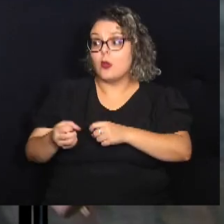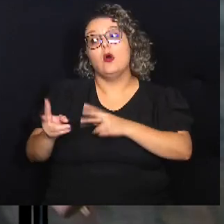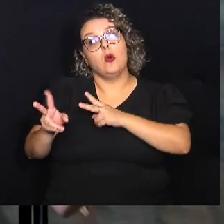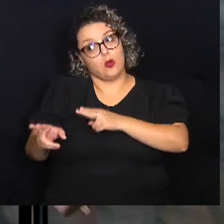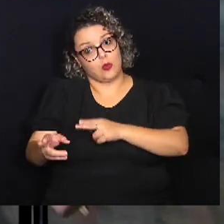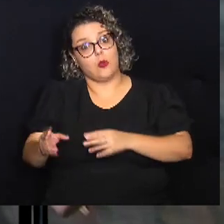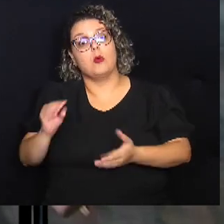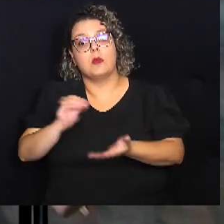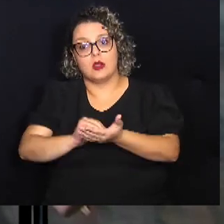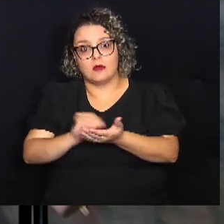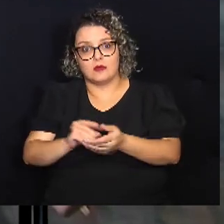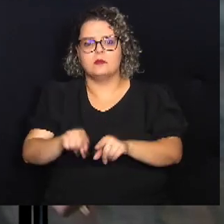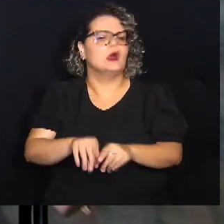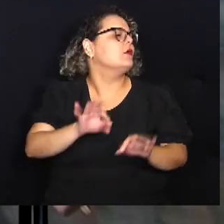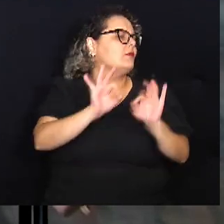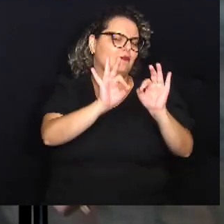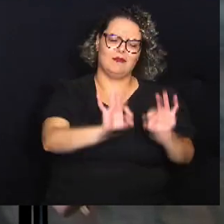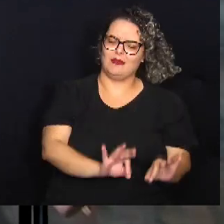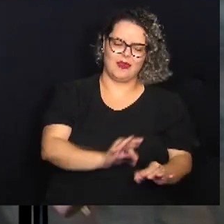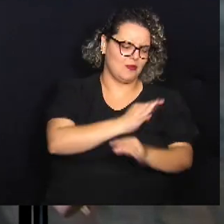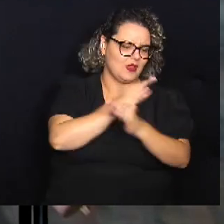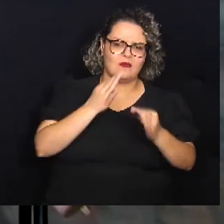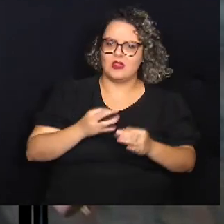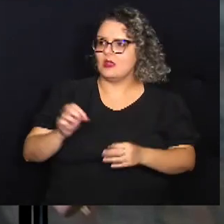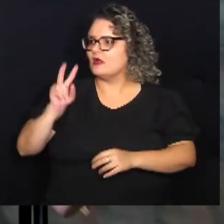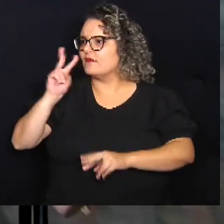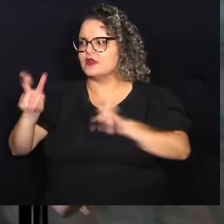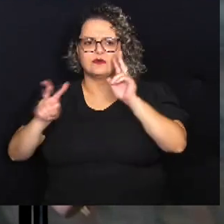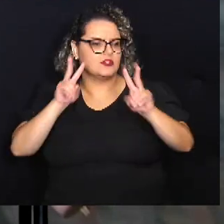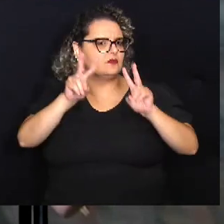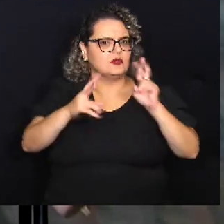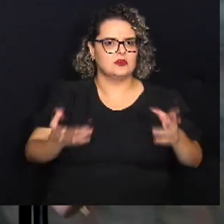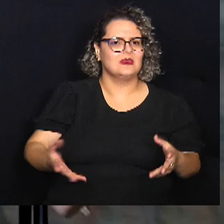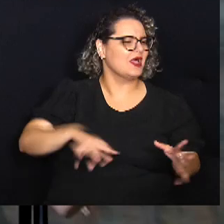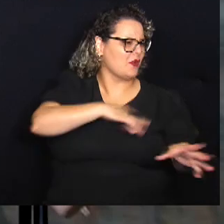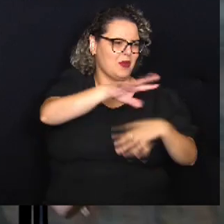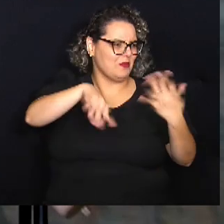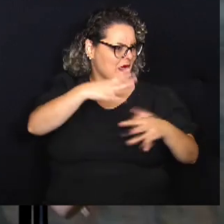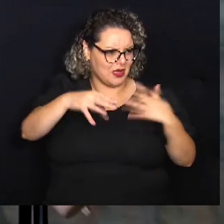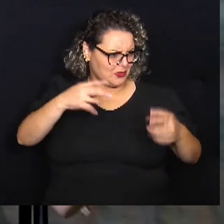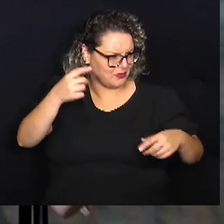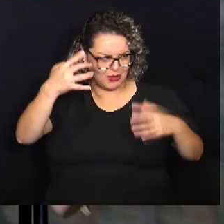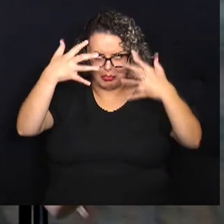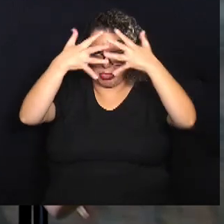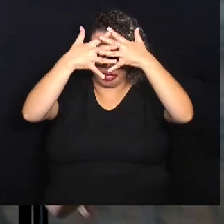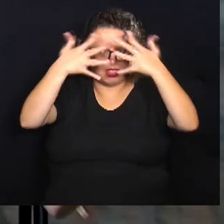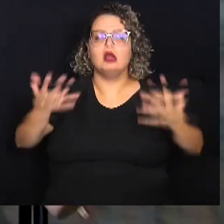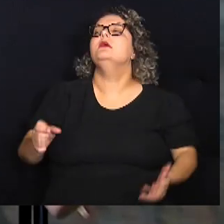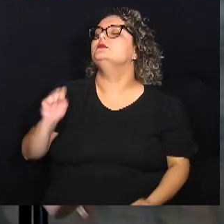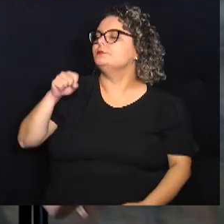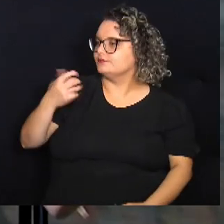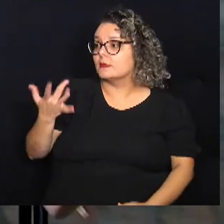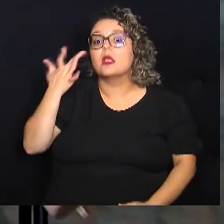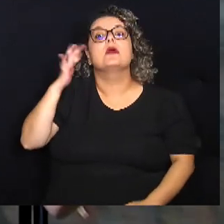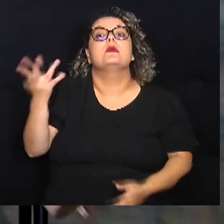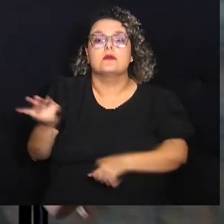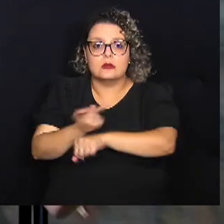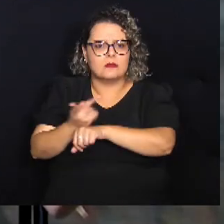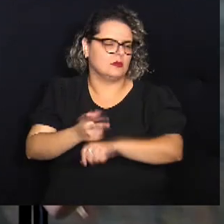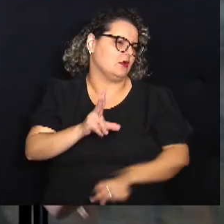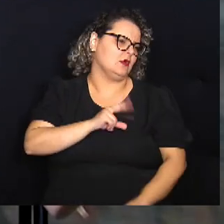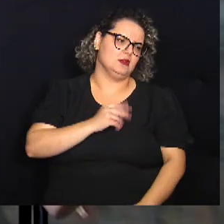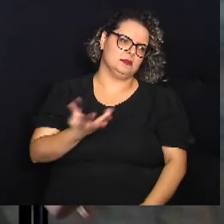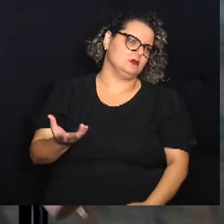verdade. Eu entro num site aqui, outro ali, outro ali, outro aqui. Nossa, é uma bagunça na cabeça que... E aí eu não sei o que buscar. Pelo né? amor de